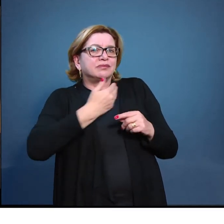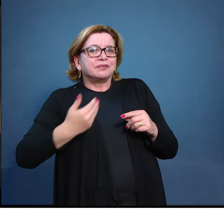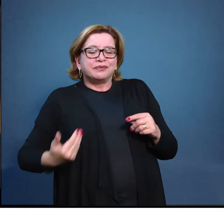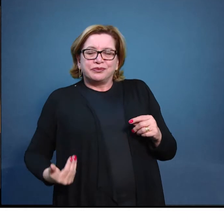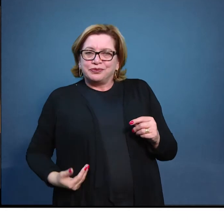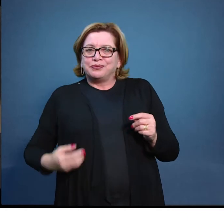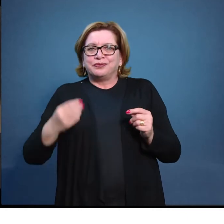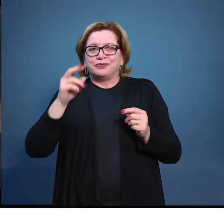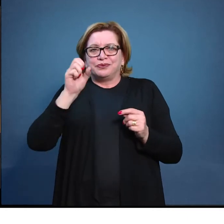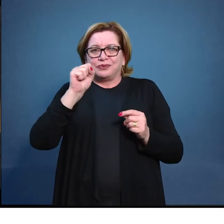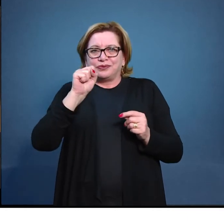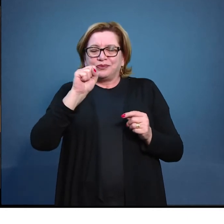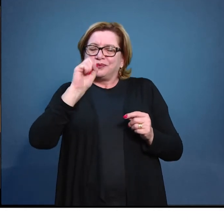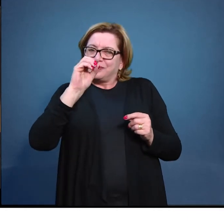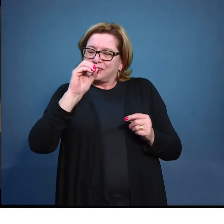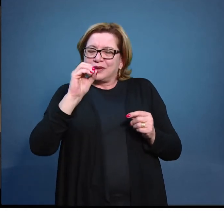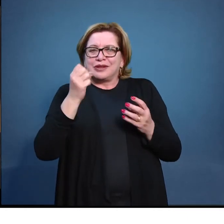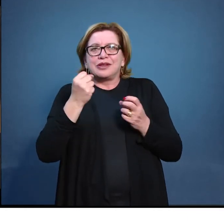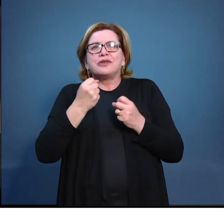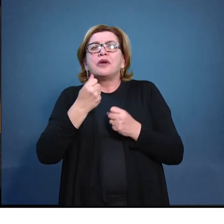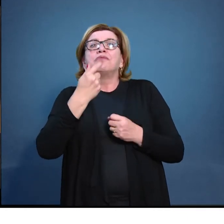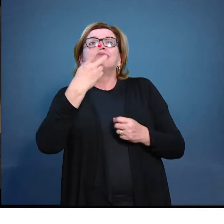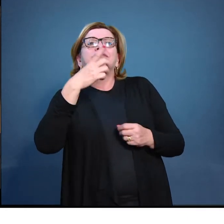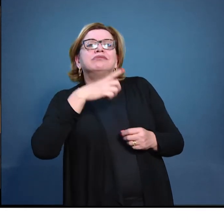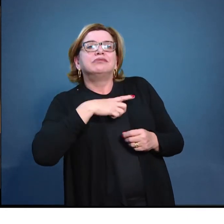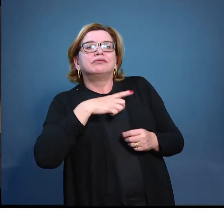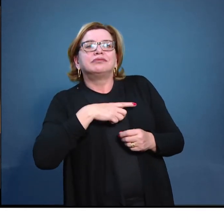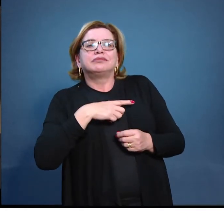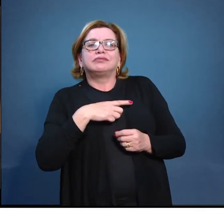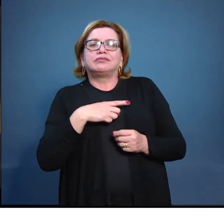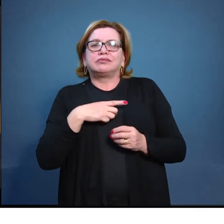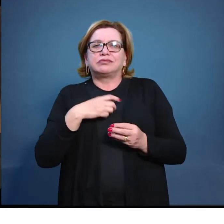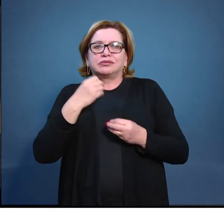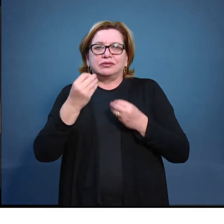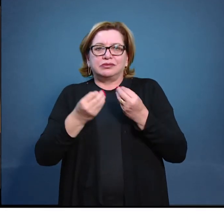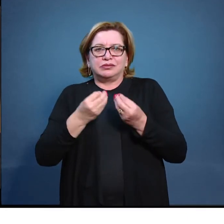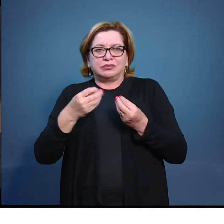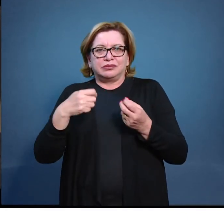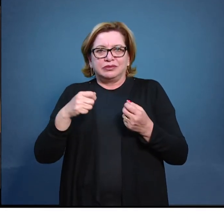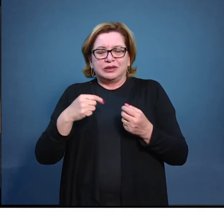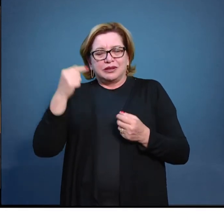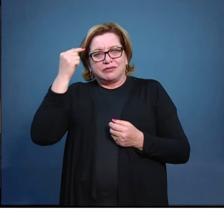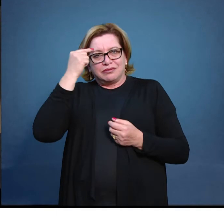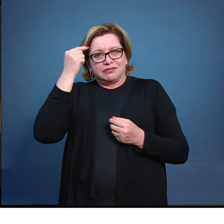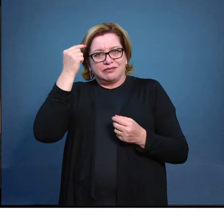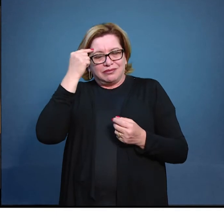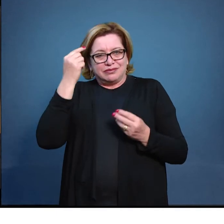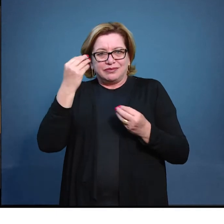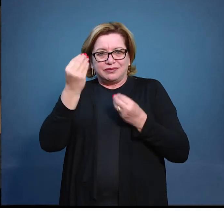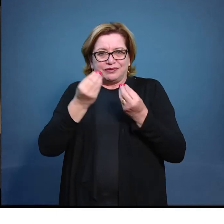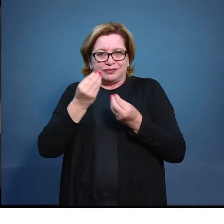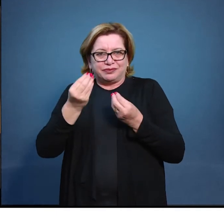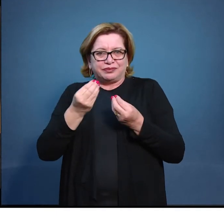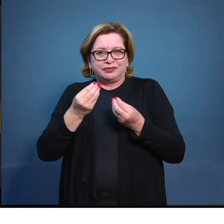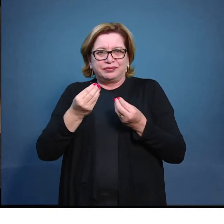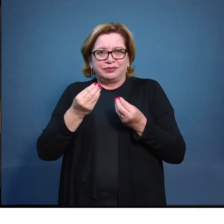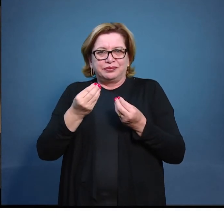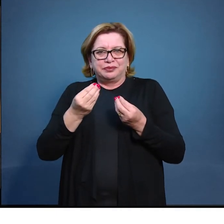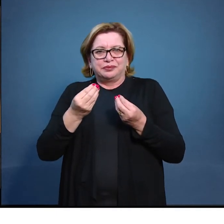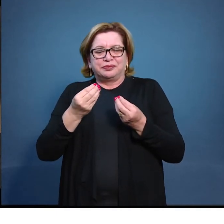a partir do quantitativo de recursos que ele tem. E aí ele tem que prever esse orçamento